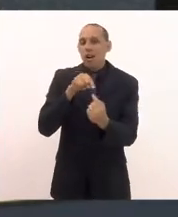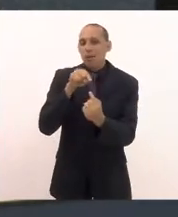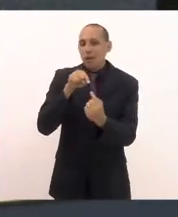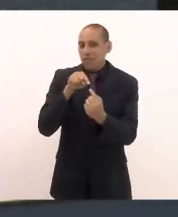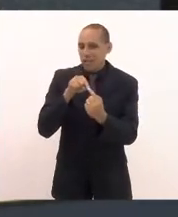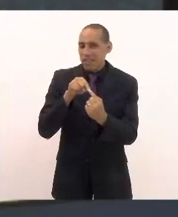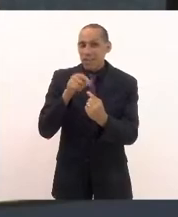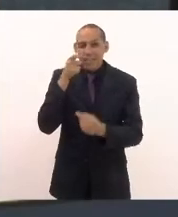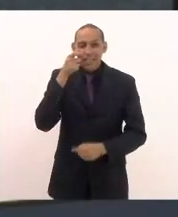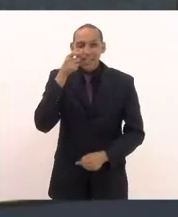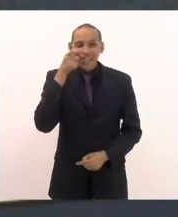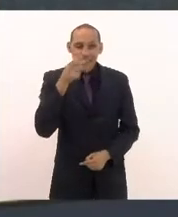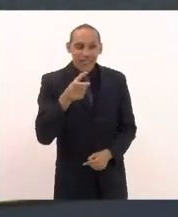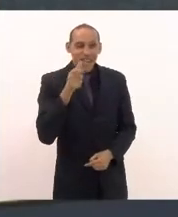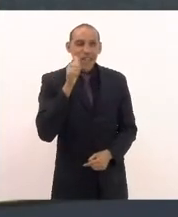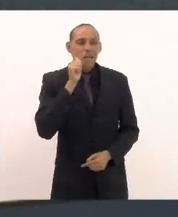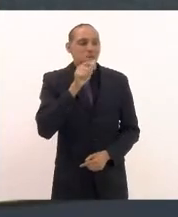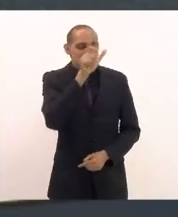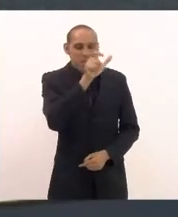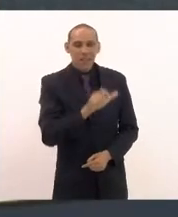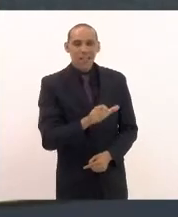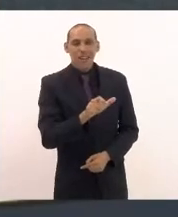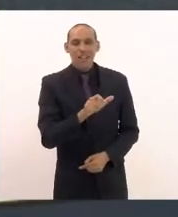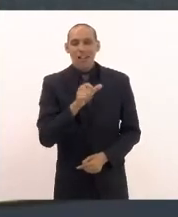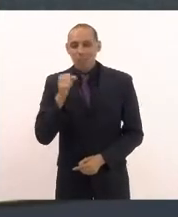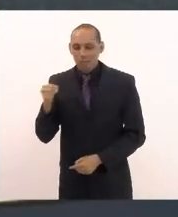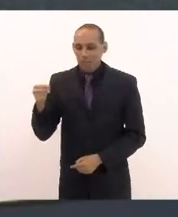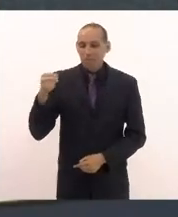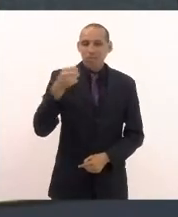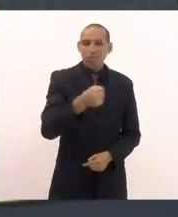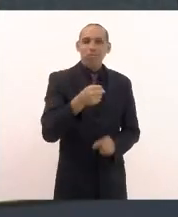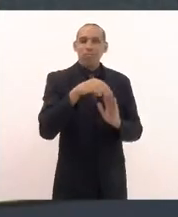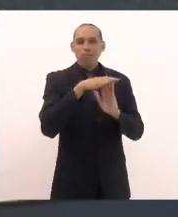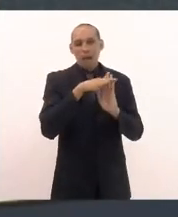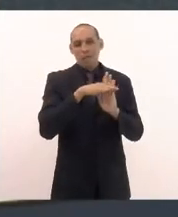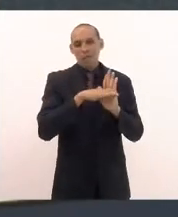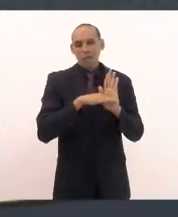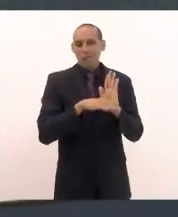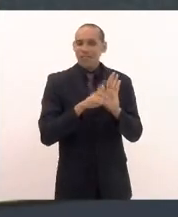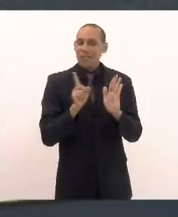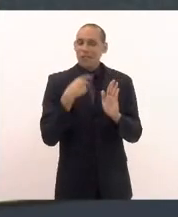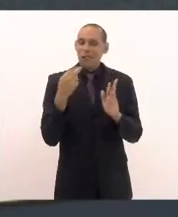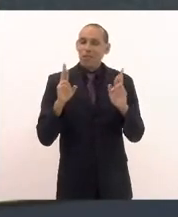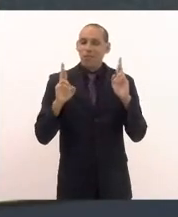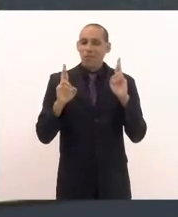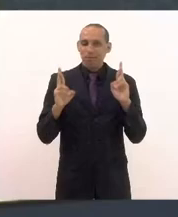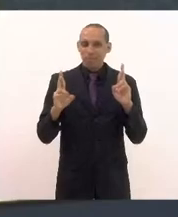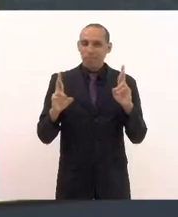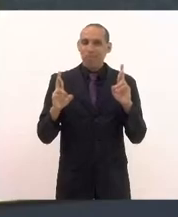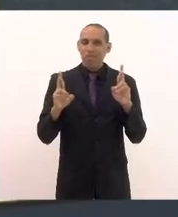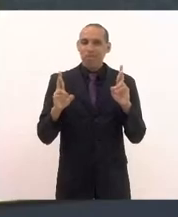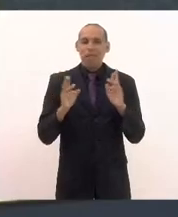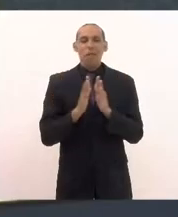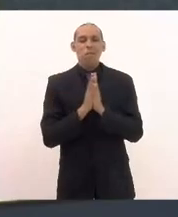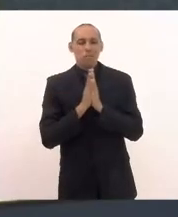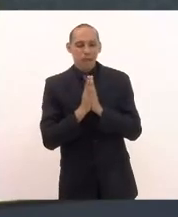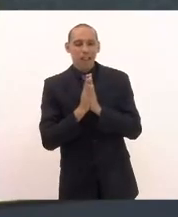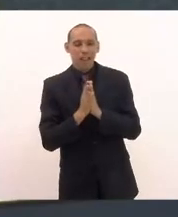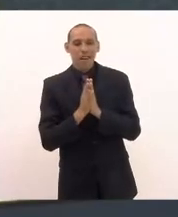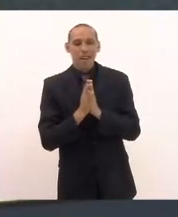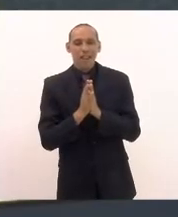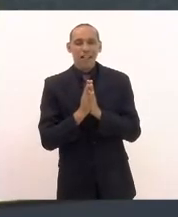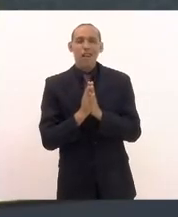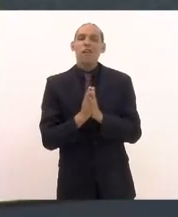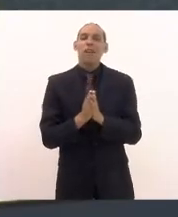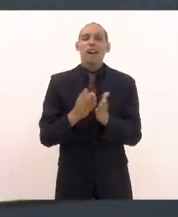do interesse da mulher, sejam colocados em pauta. Então, a gente espera e pede a Vossa Excelência que zele